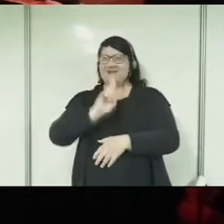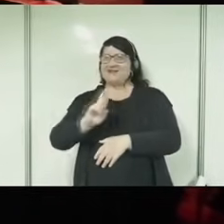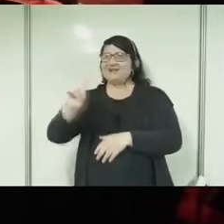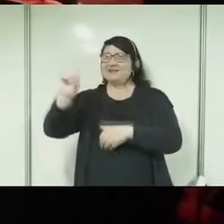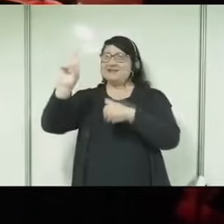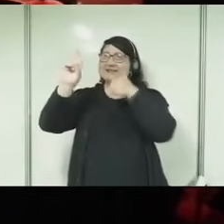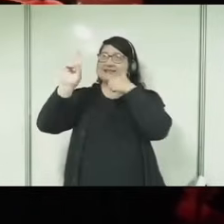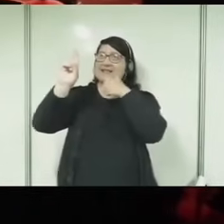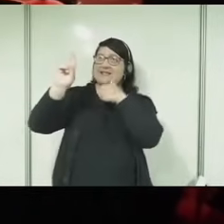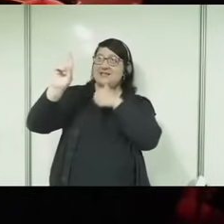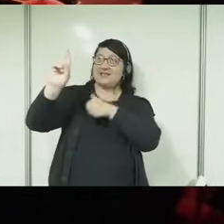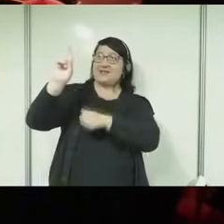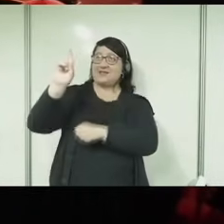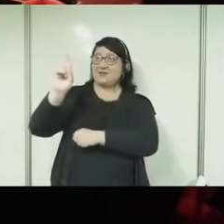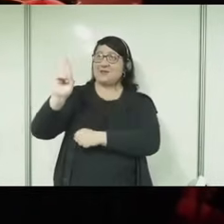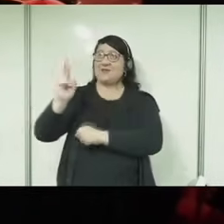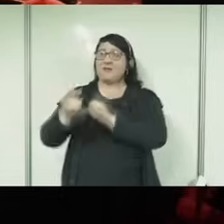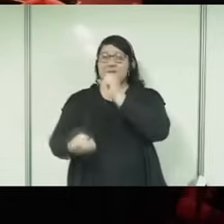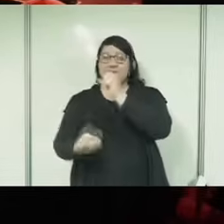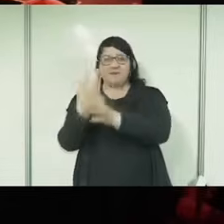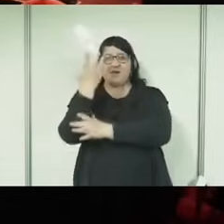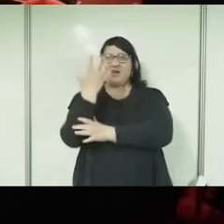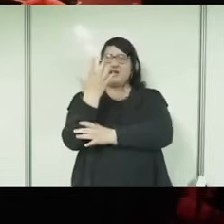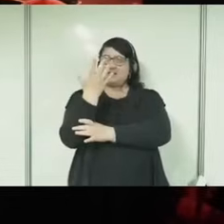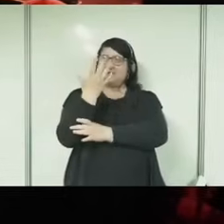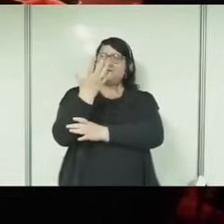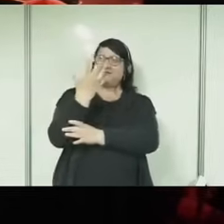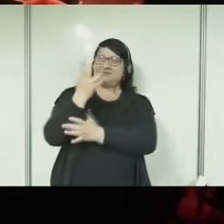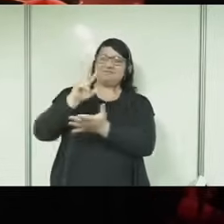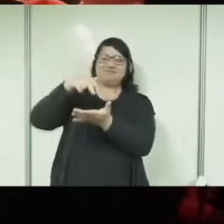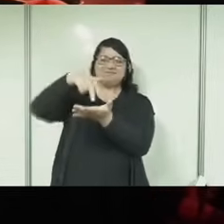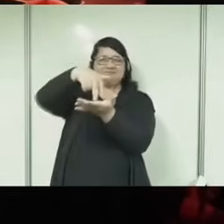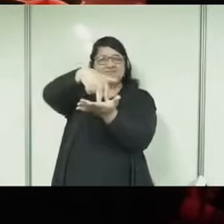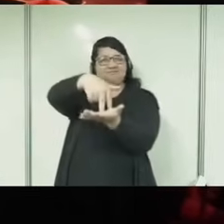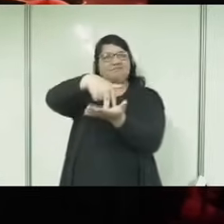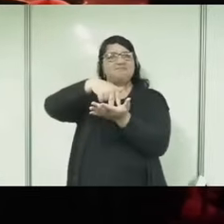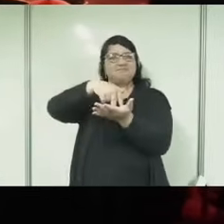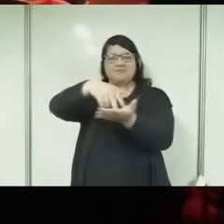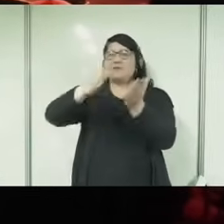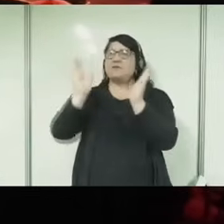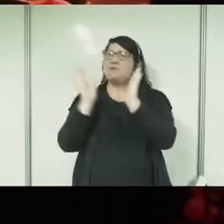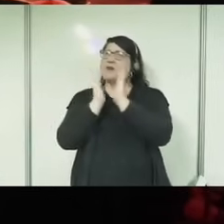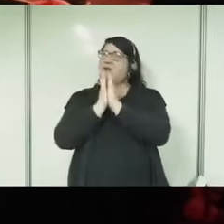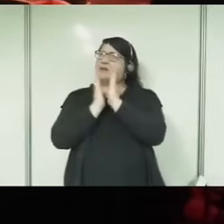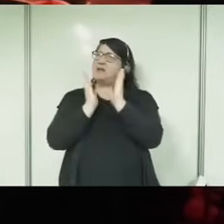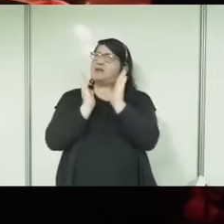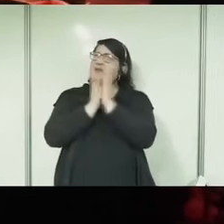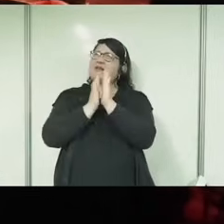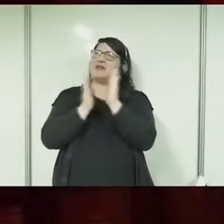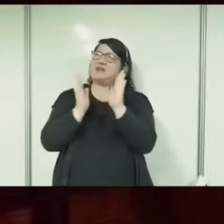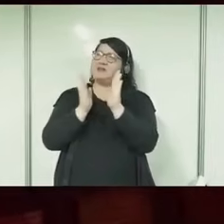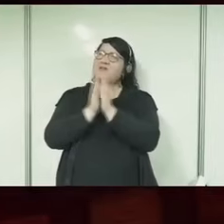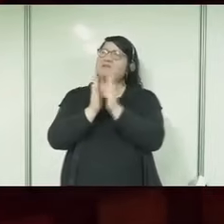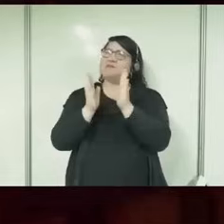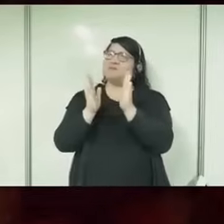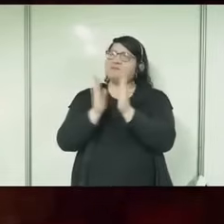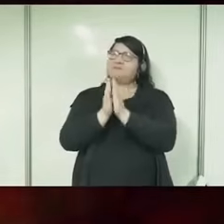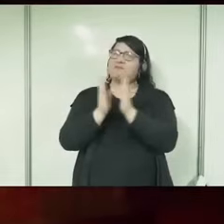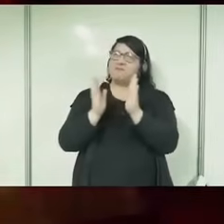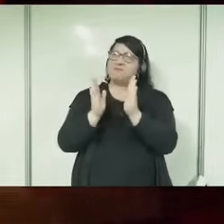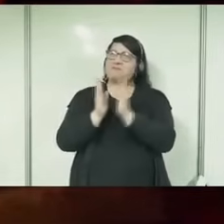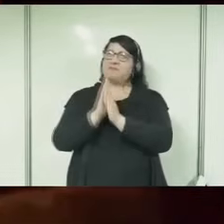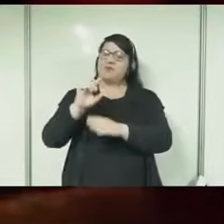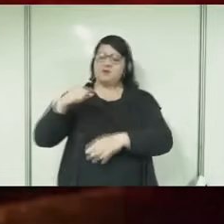Aparecida, a Ti pedimos intercessão. És a Senhora das